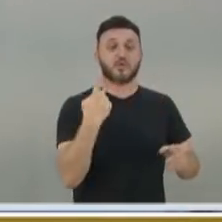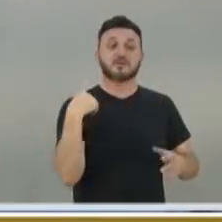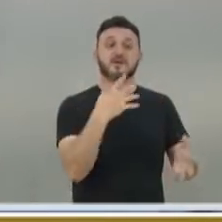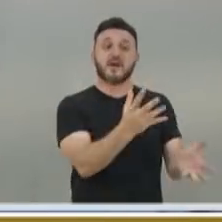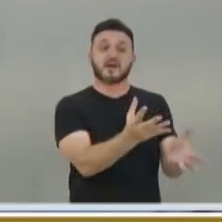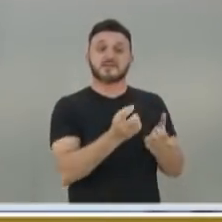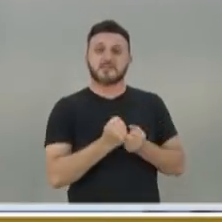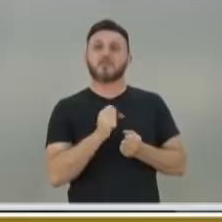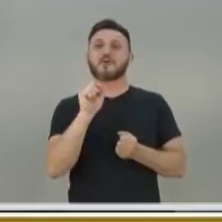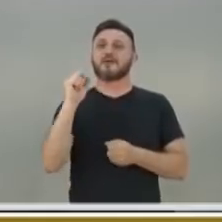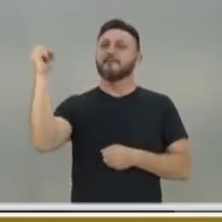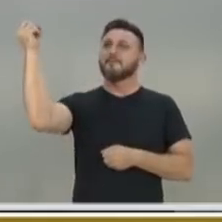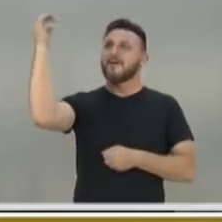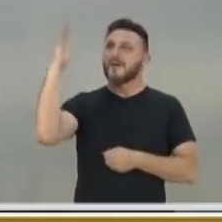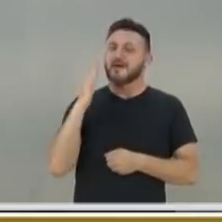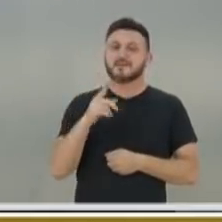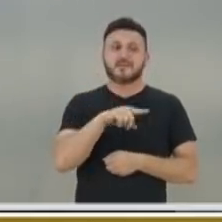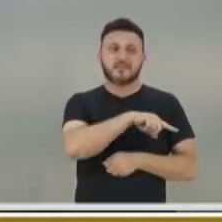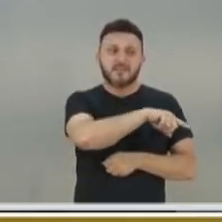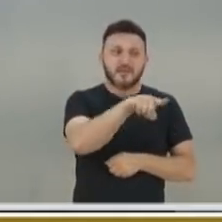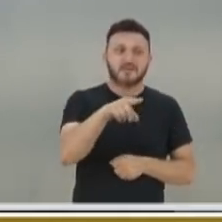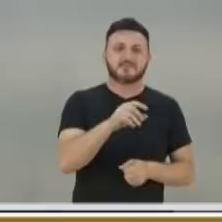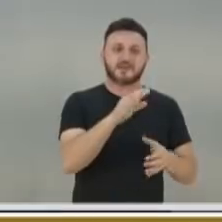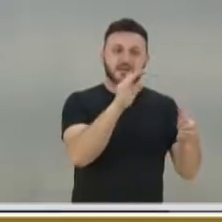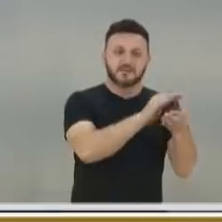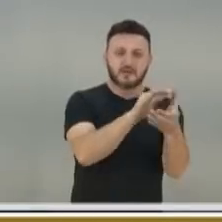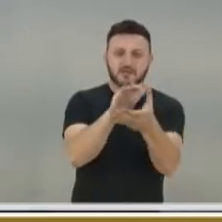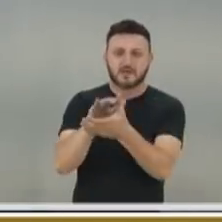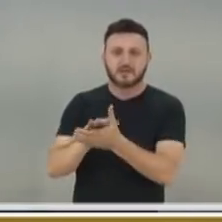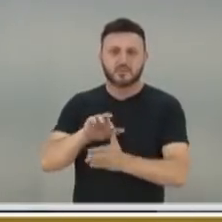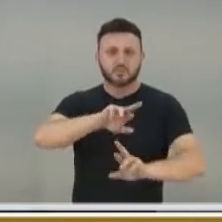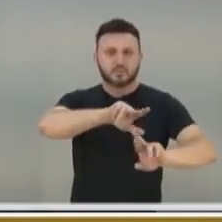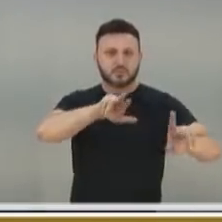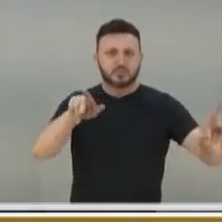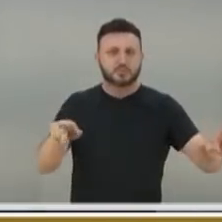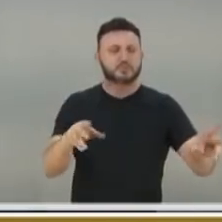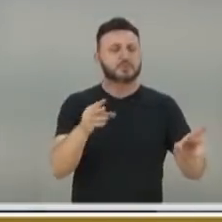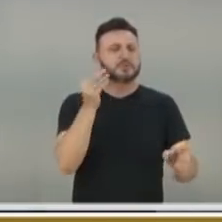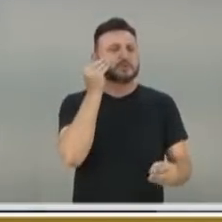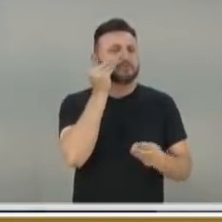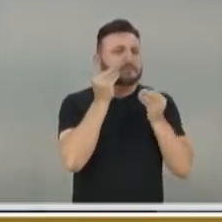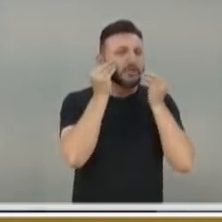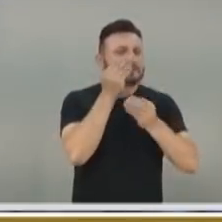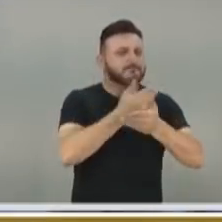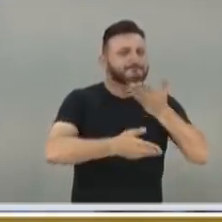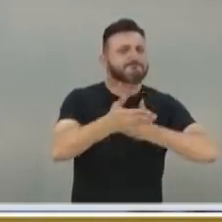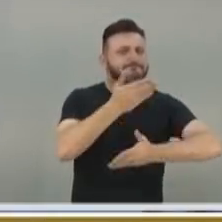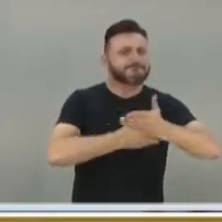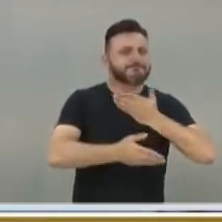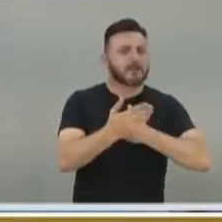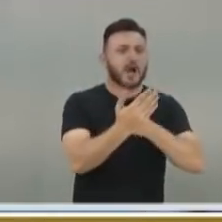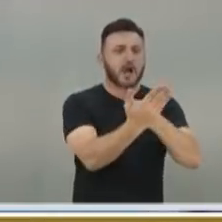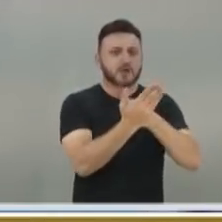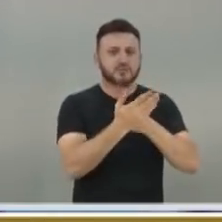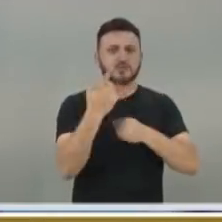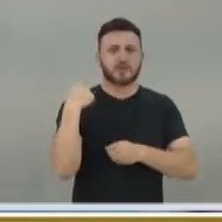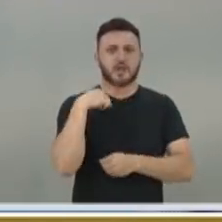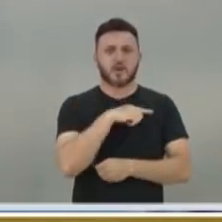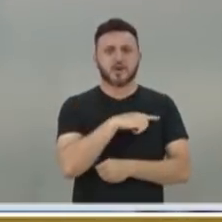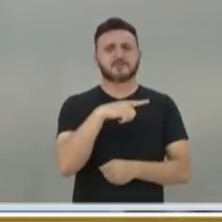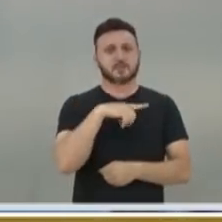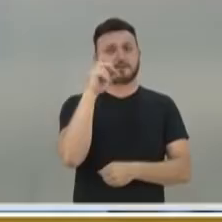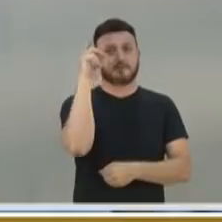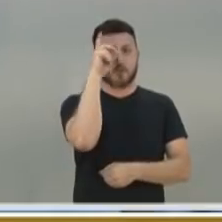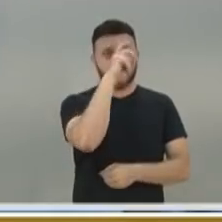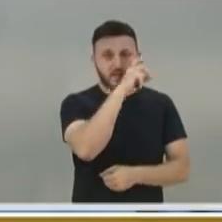irmãos, casais, mais velhos que nós, com mais tempo de casado, que nos ajudaram a poder passar pelas